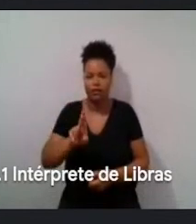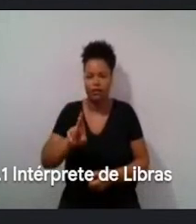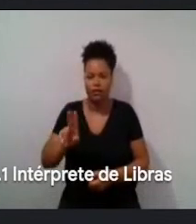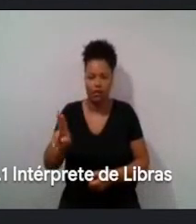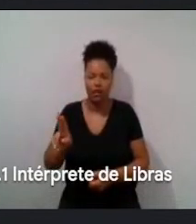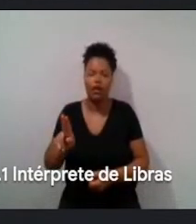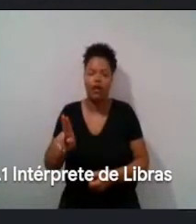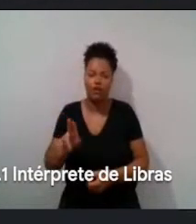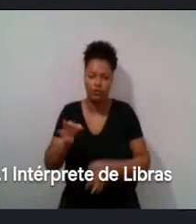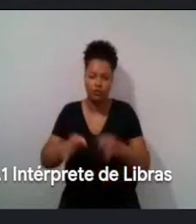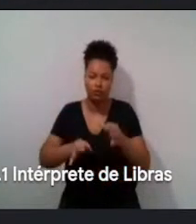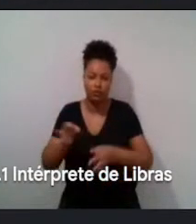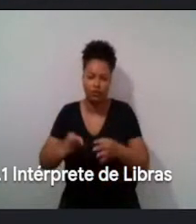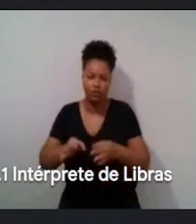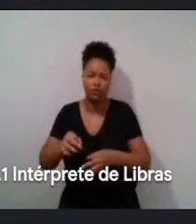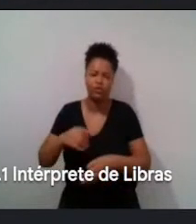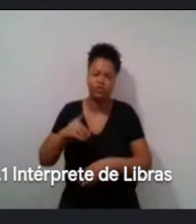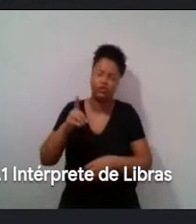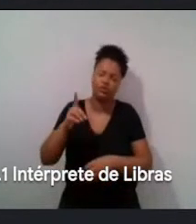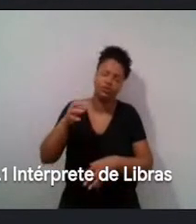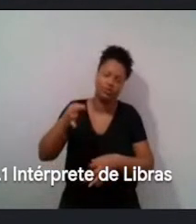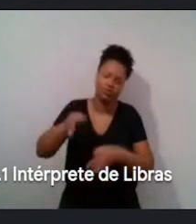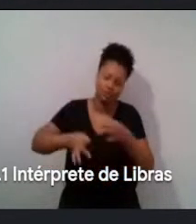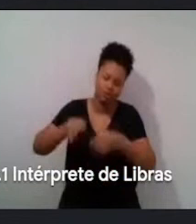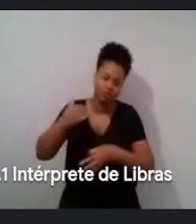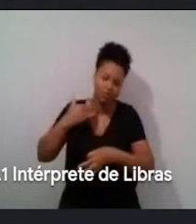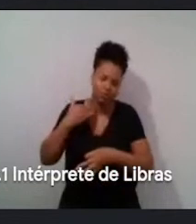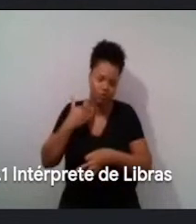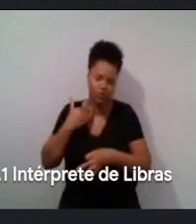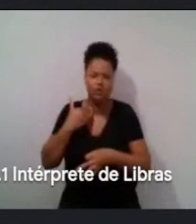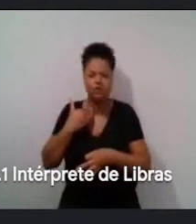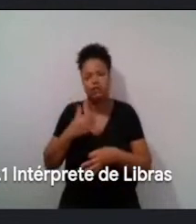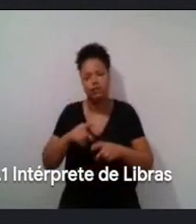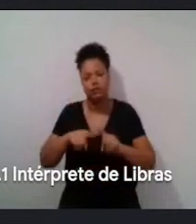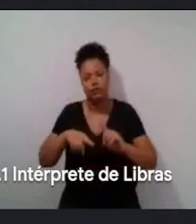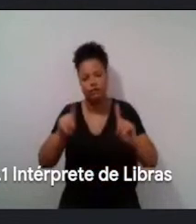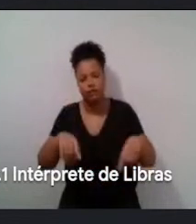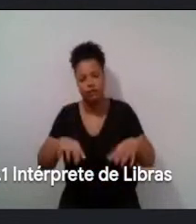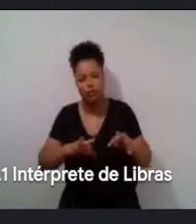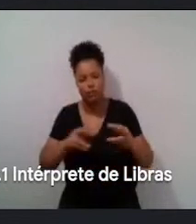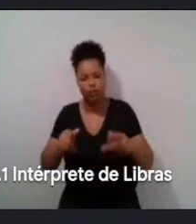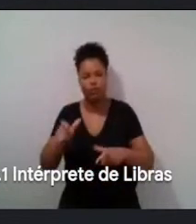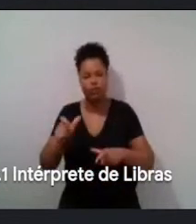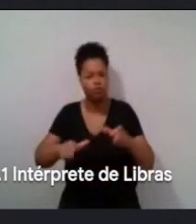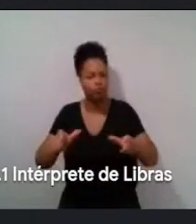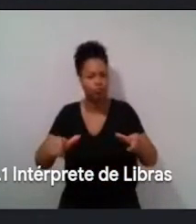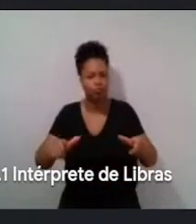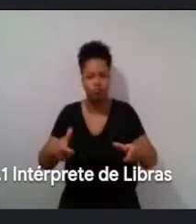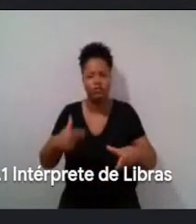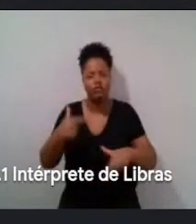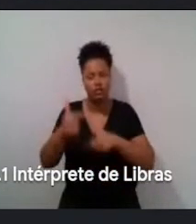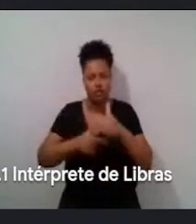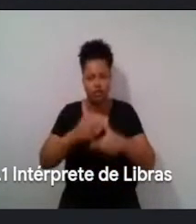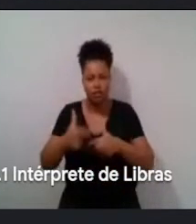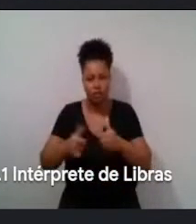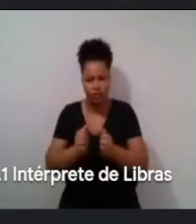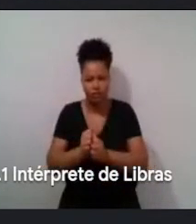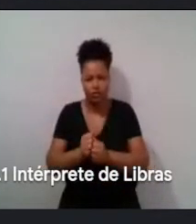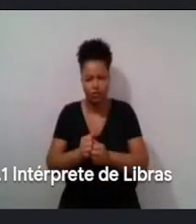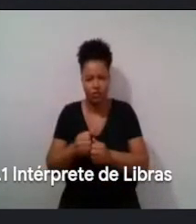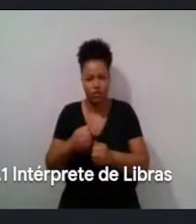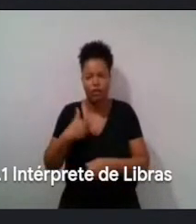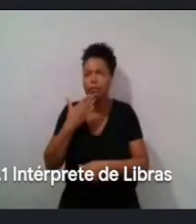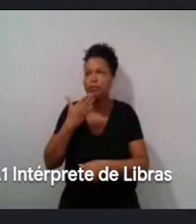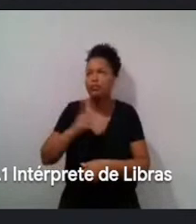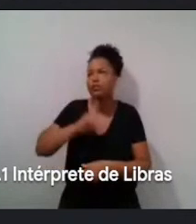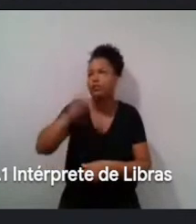juízes, servidores, e todo o pessoal envolvido, os colaboradores, tudo pleito. Mas rogando a Deus que até lá as coisas tenham melhorado,